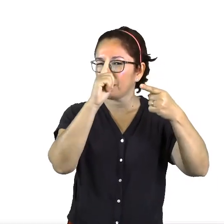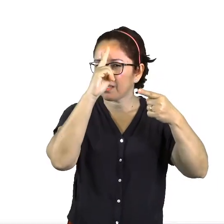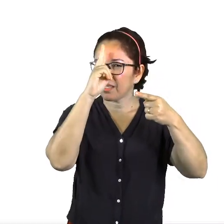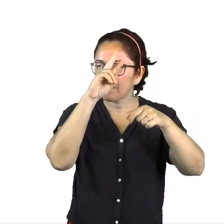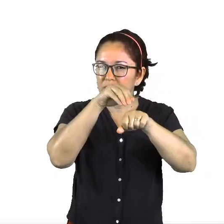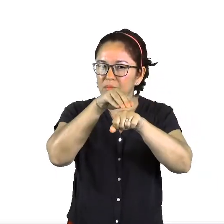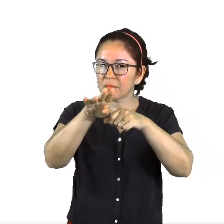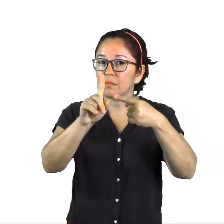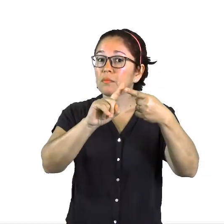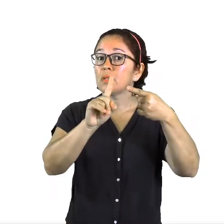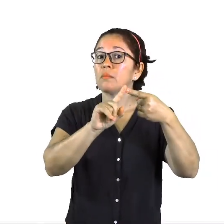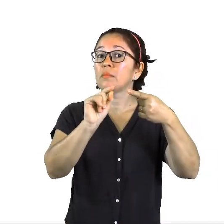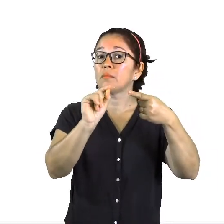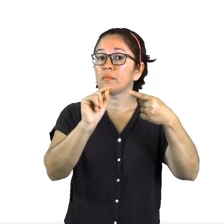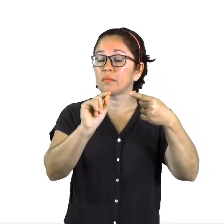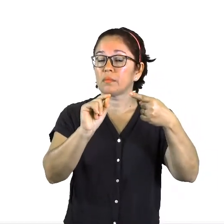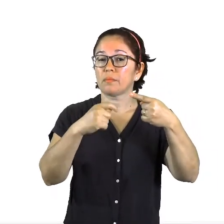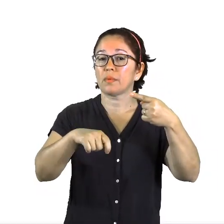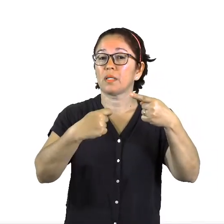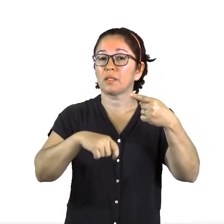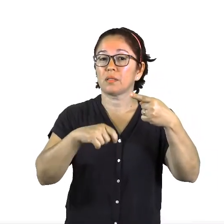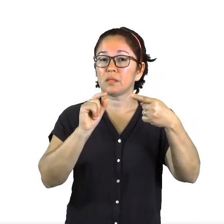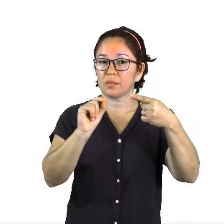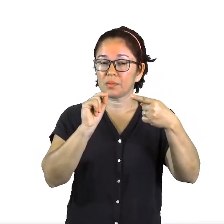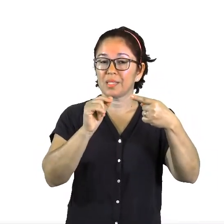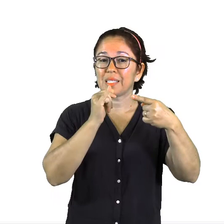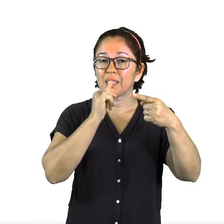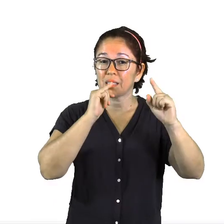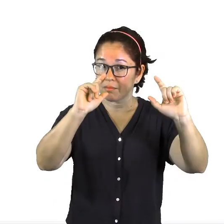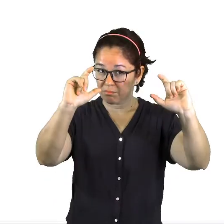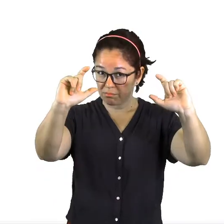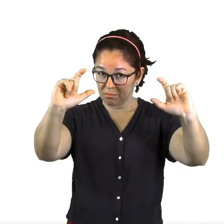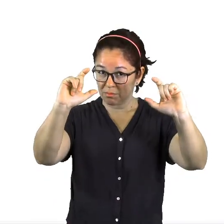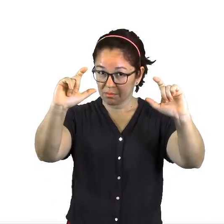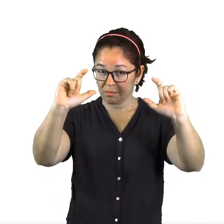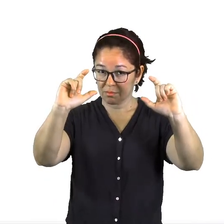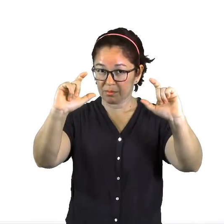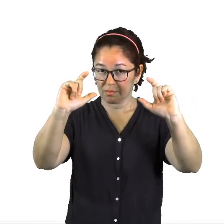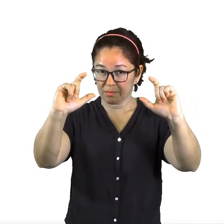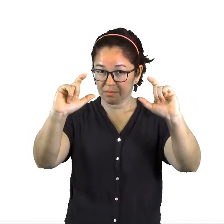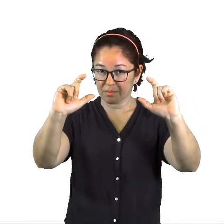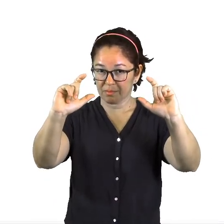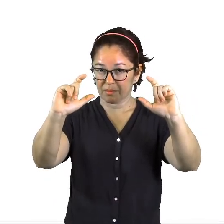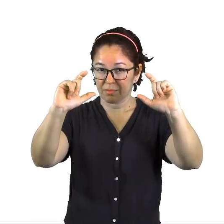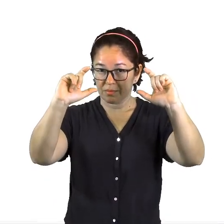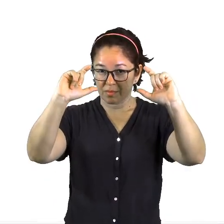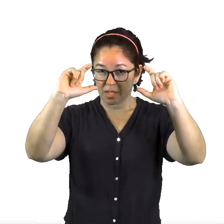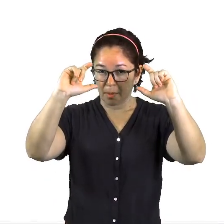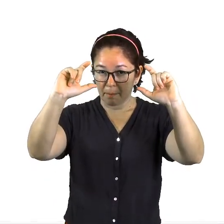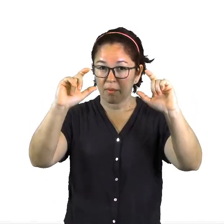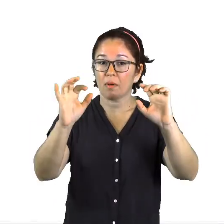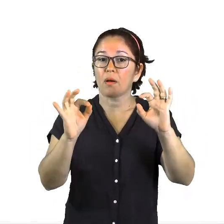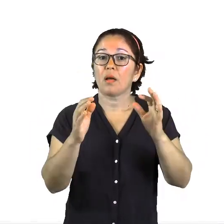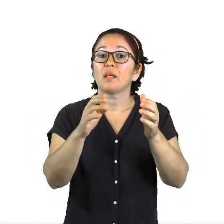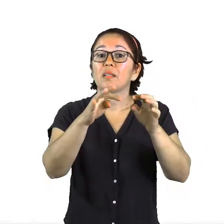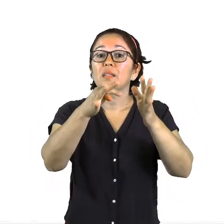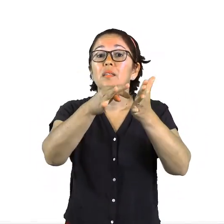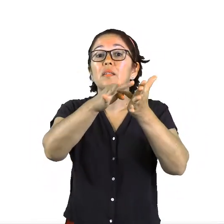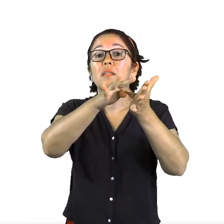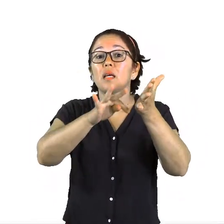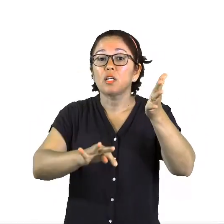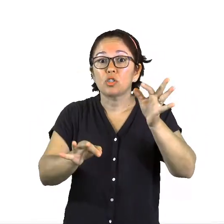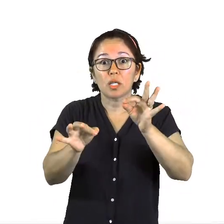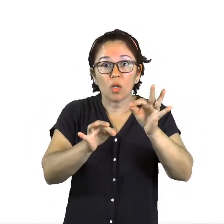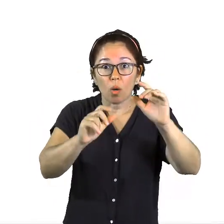é importante que você entenda que o parágrafo, que é a organização lá, que nós chamamos de paragrafação, deve